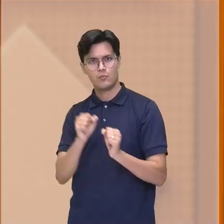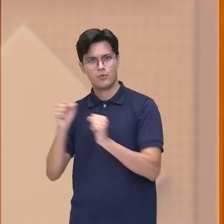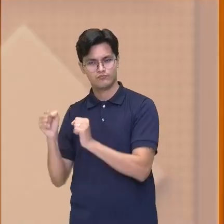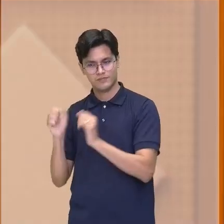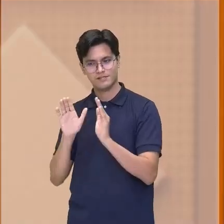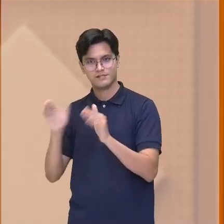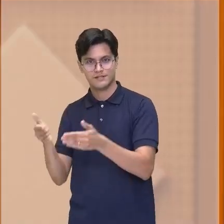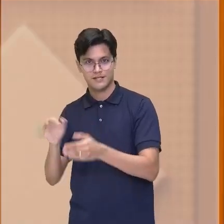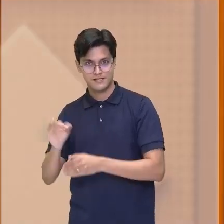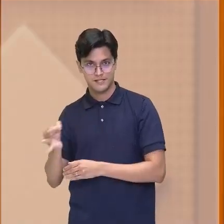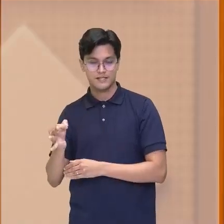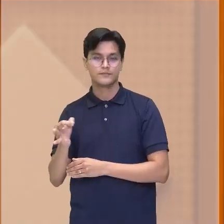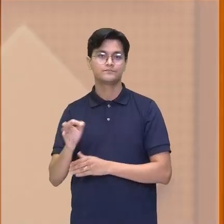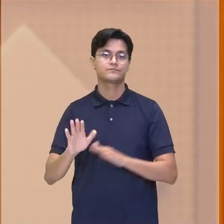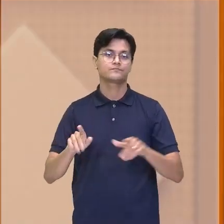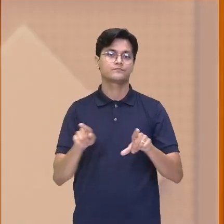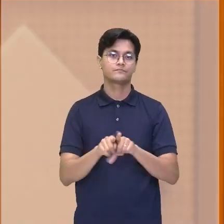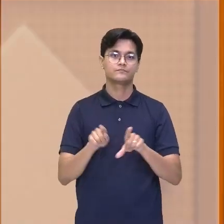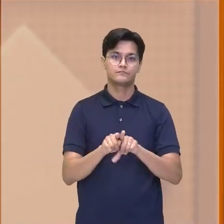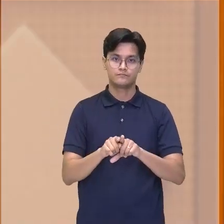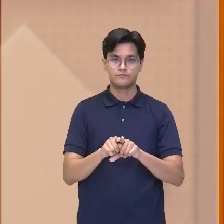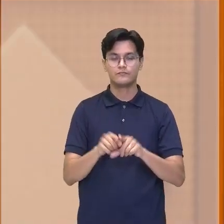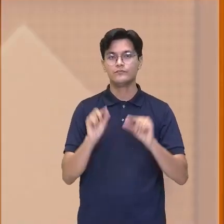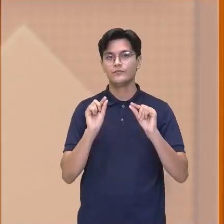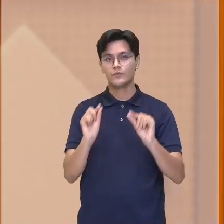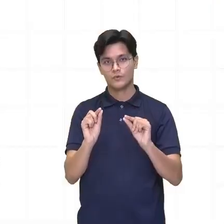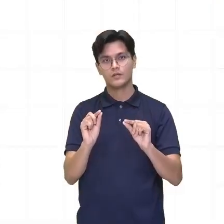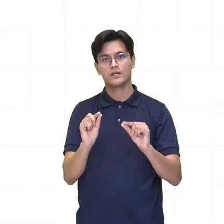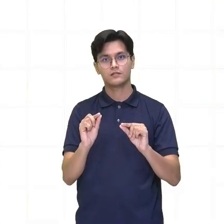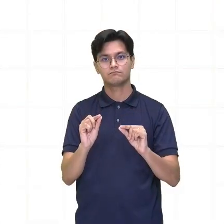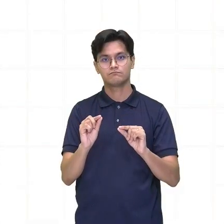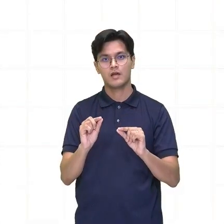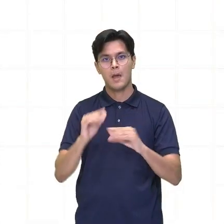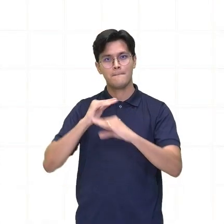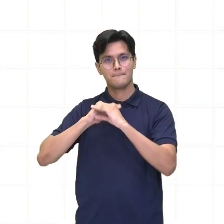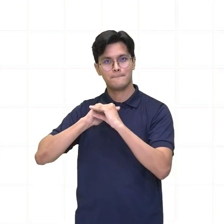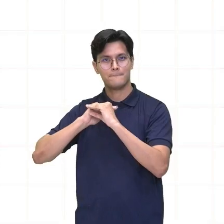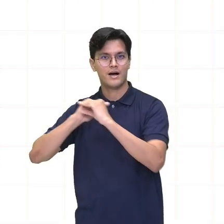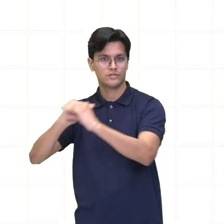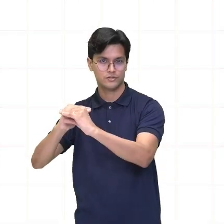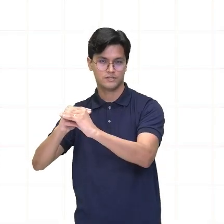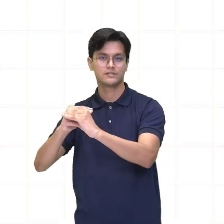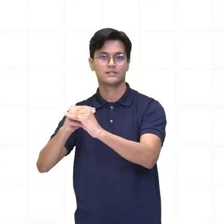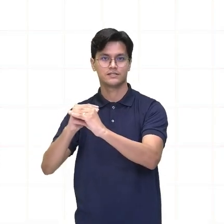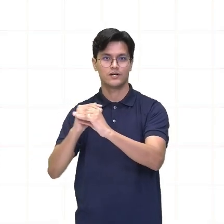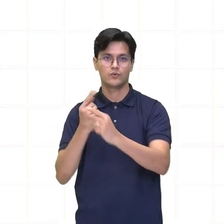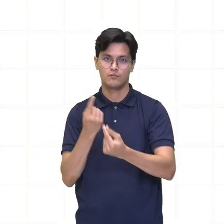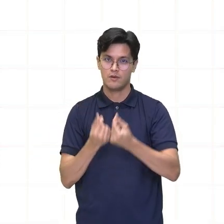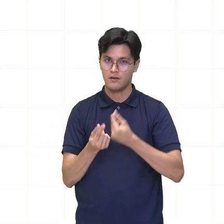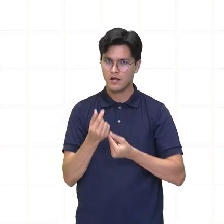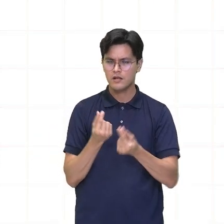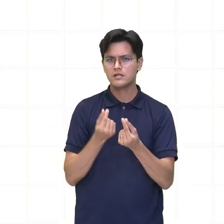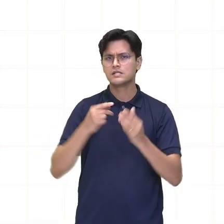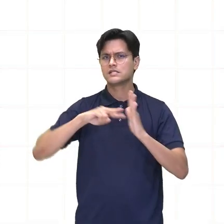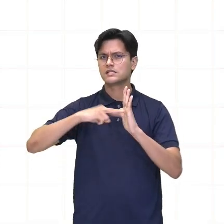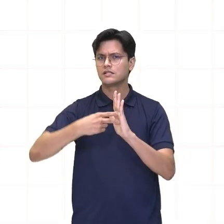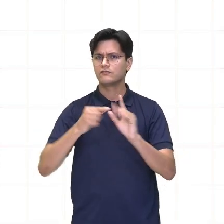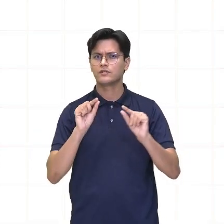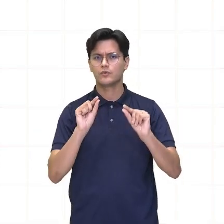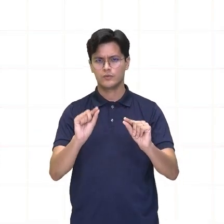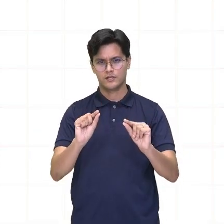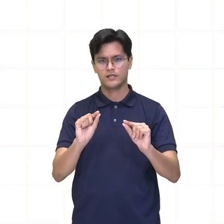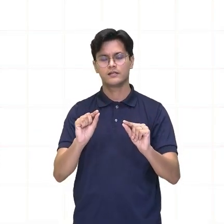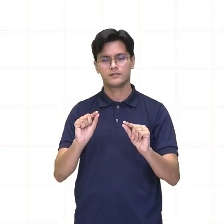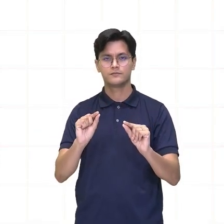burguesia, certo? Vamos verificar também a padronização fiscal e monetária. O que seria isso?